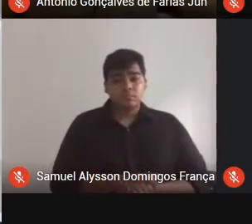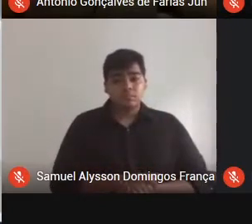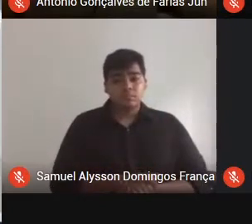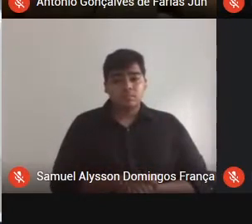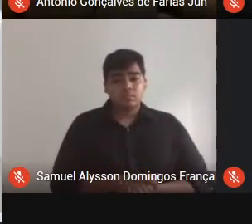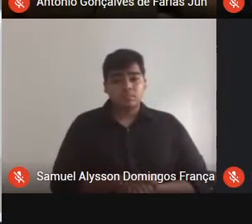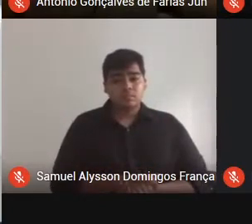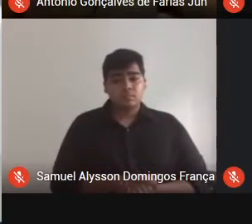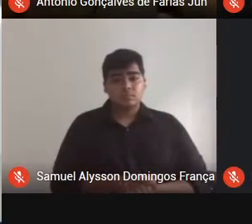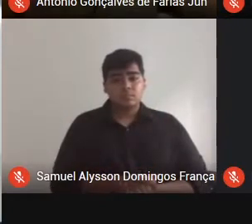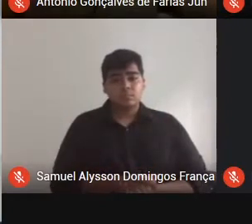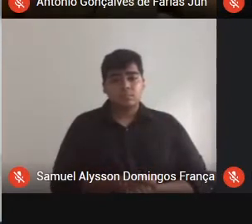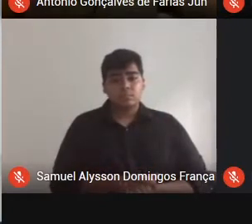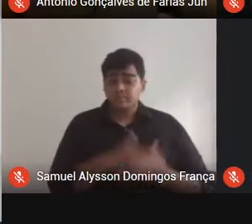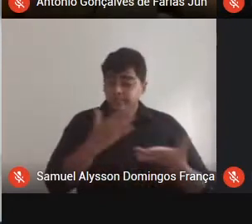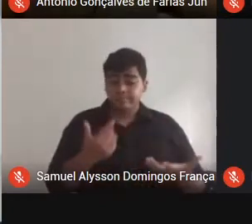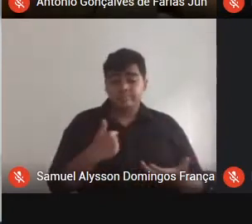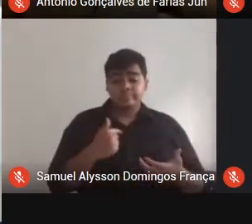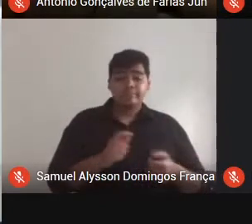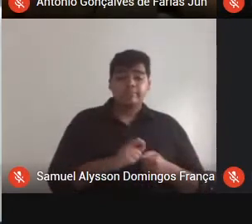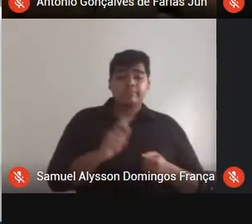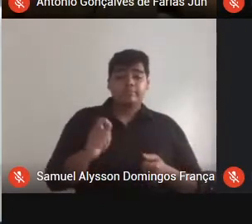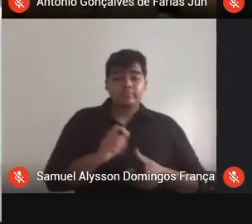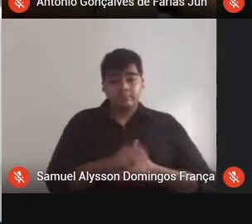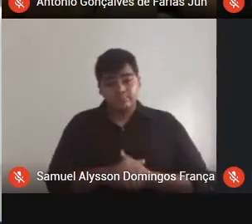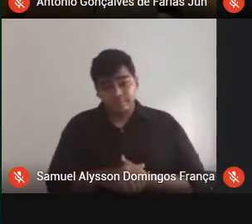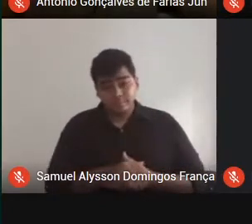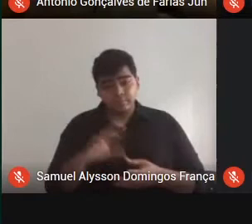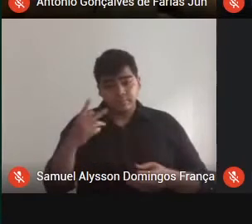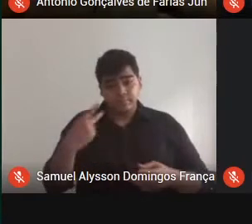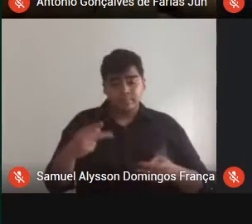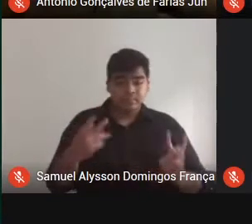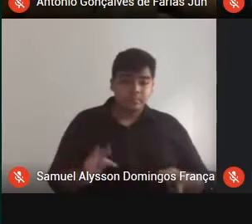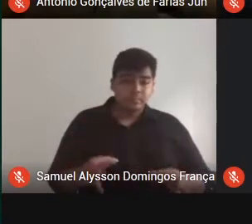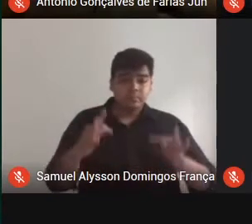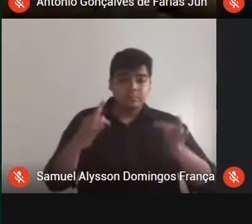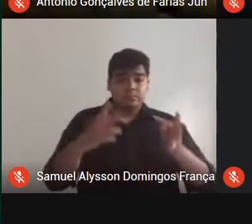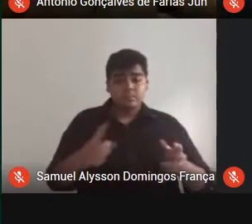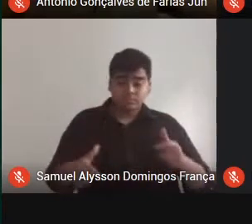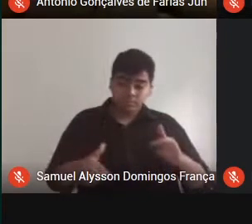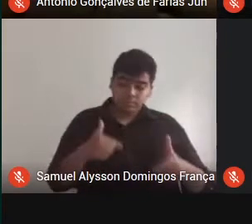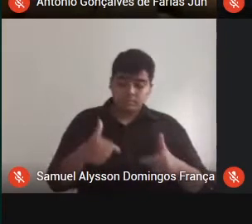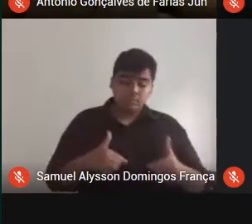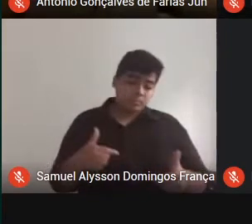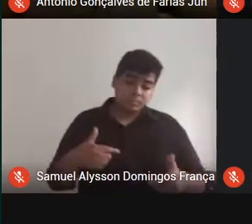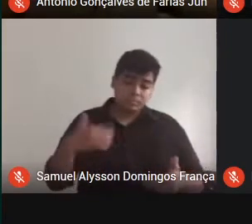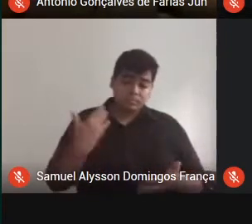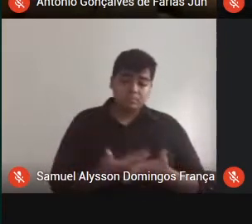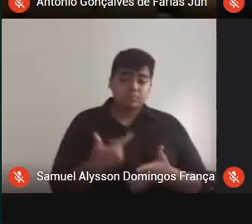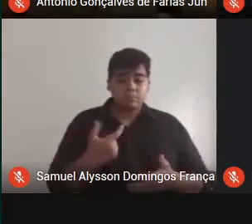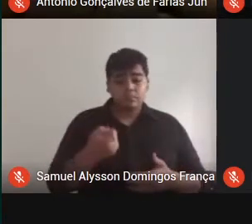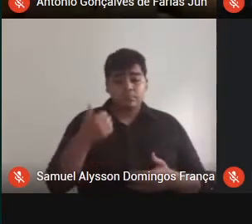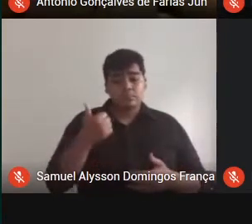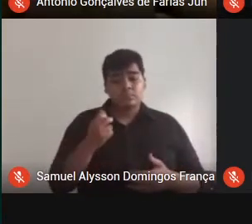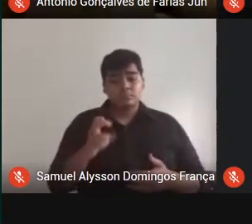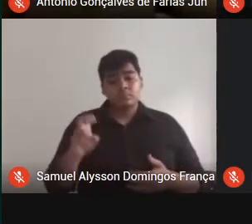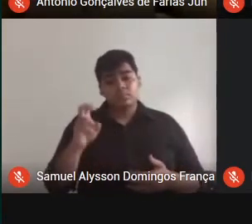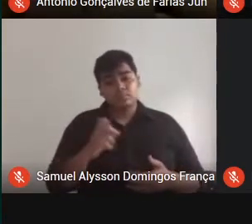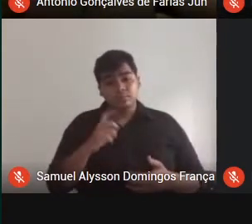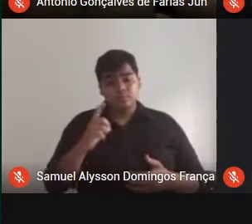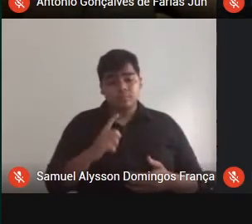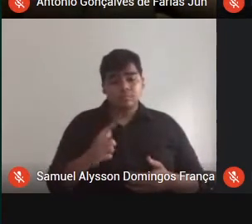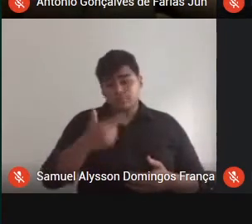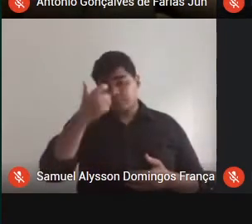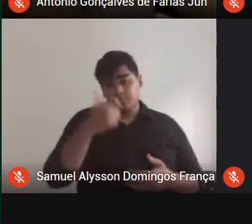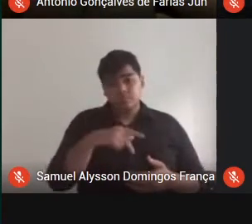E aí, o que eu faço? Né? Essa tecnologia eu venho trabalhando desde 2015, como falei para vocês, né? Iniciou lá, com o professor